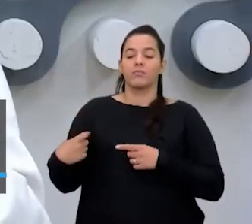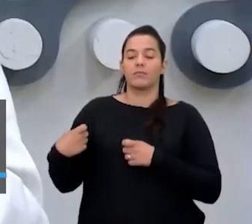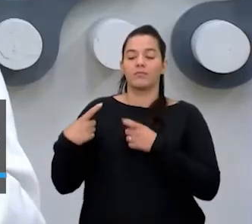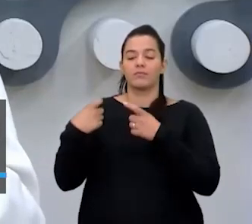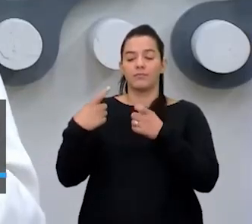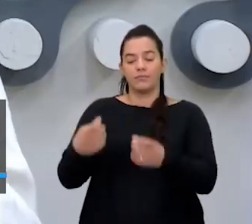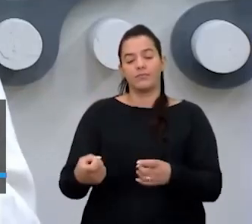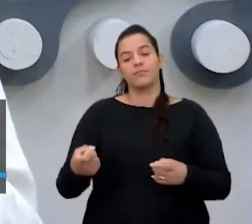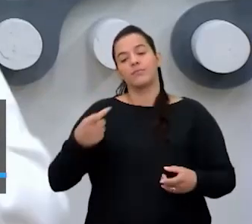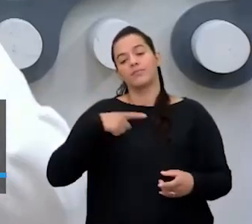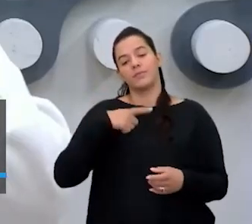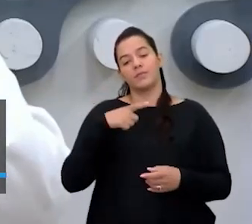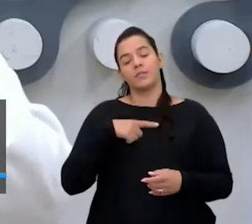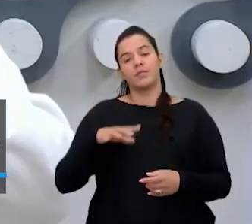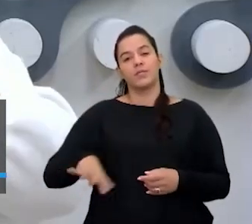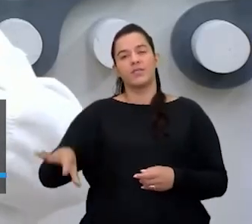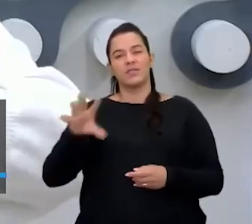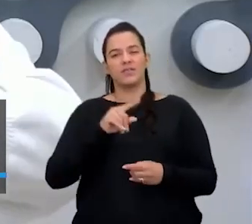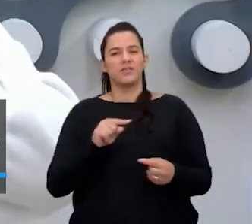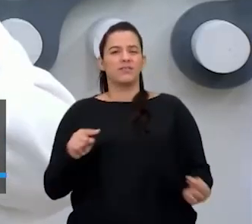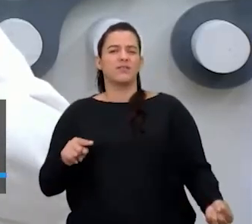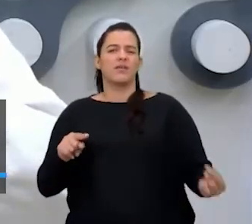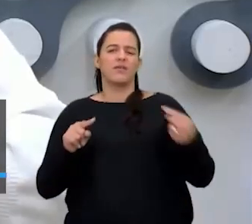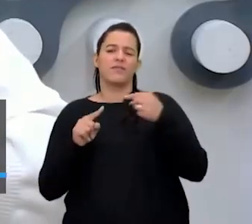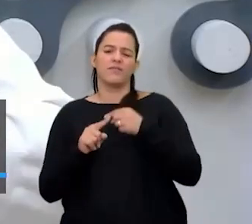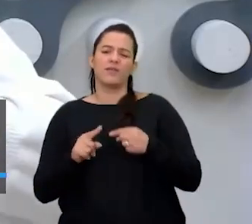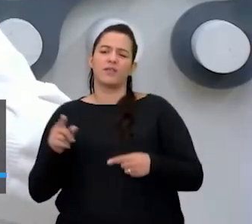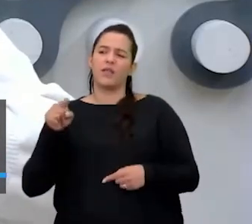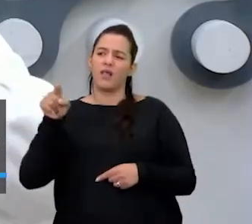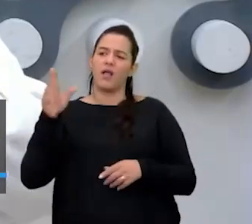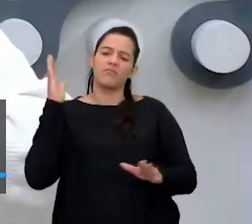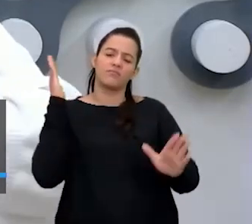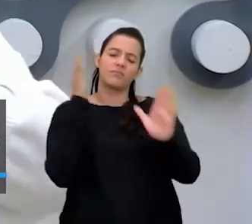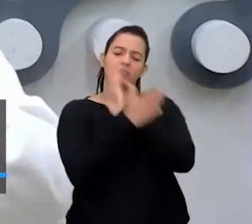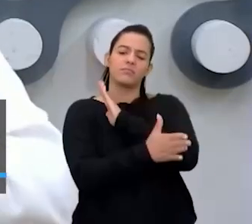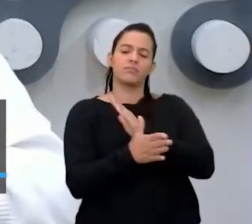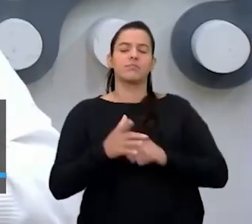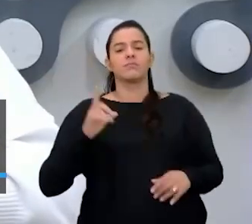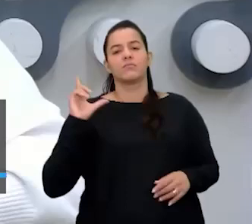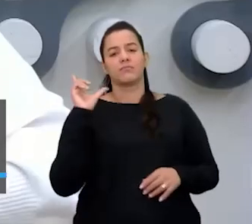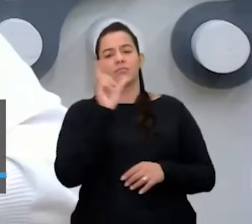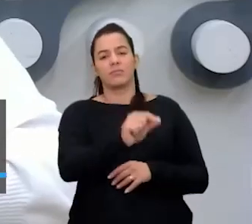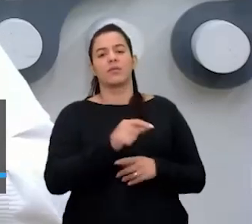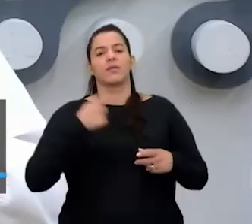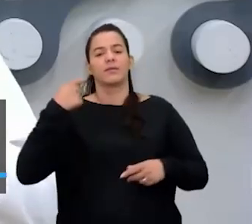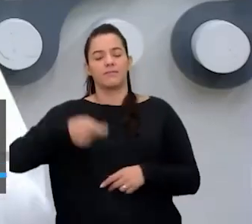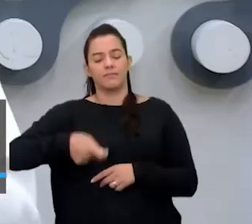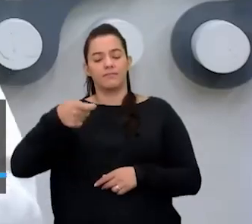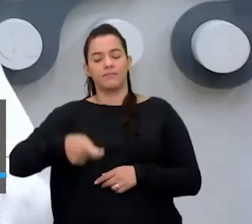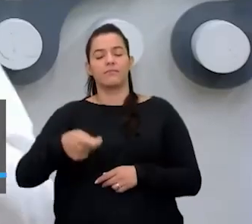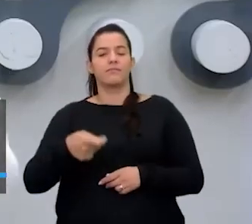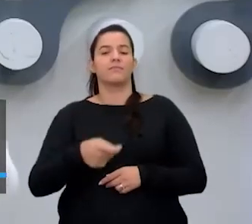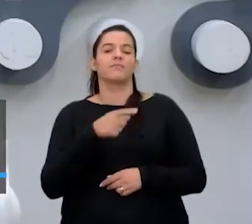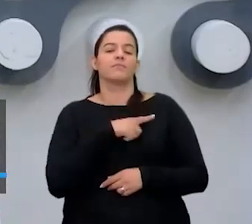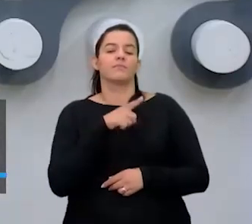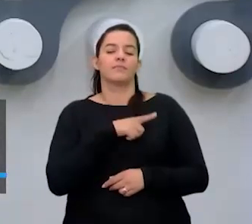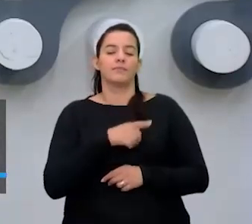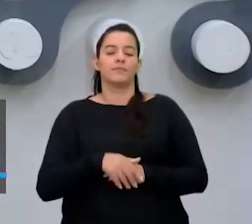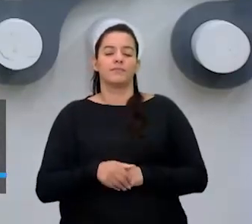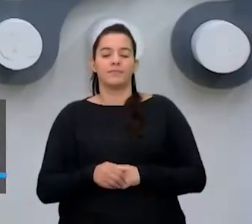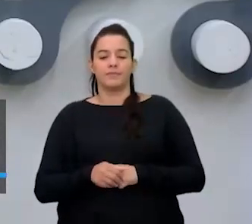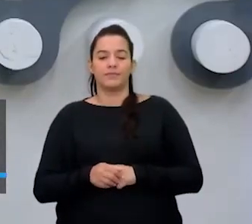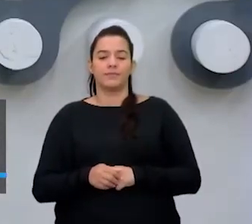Então, o refúgio tem a ver com a saída forçada, a saída impulsionada por motivos de força